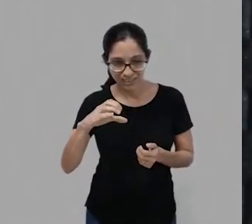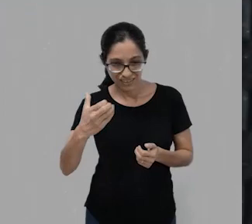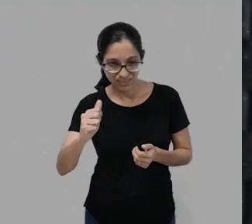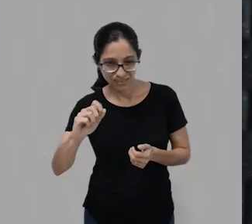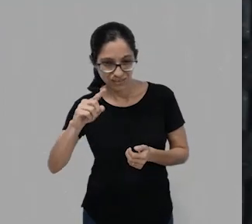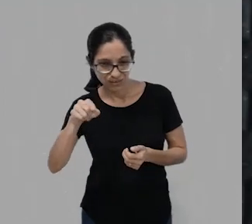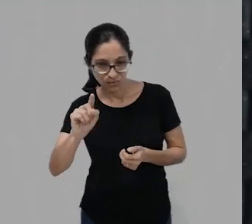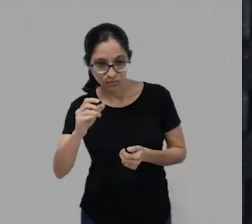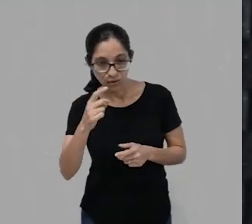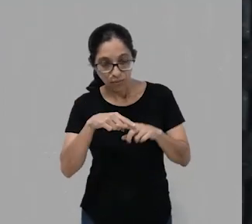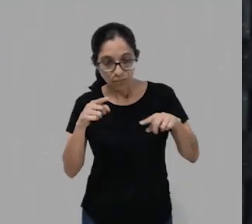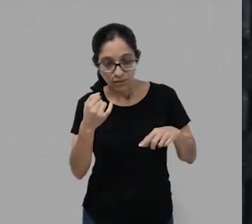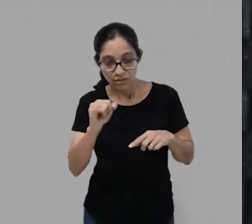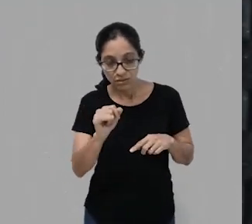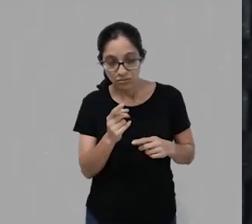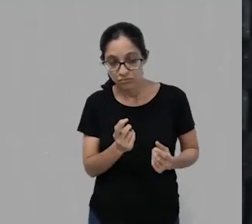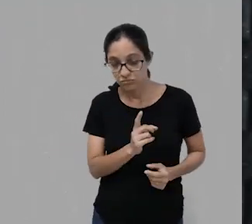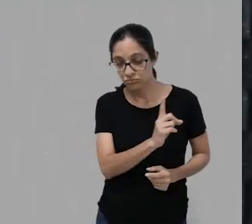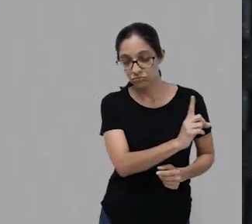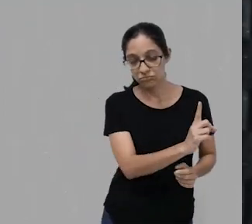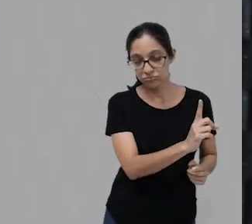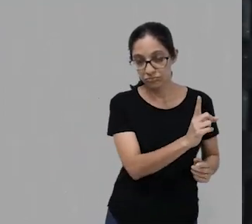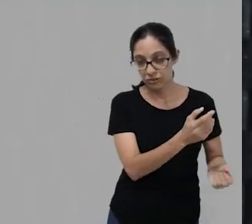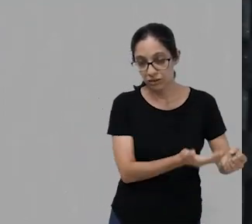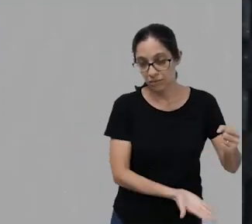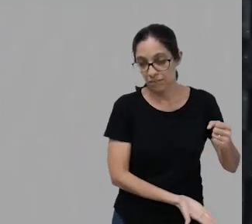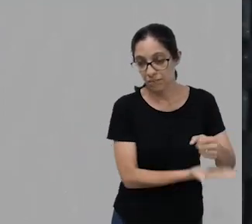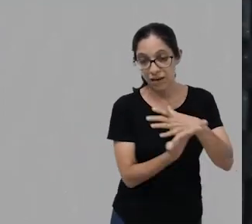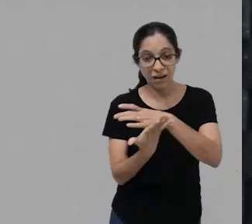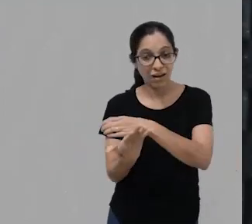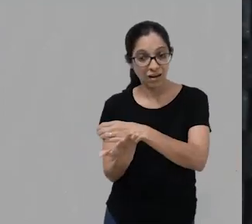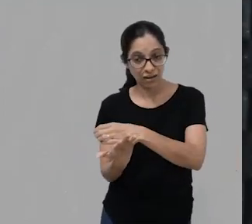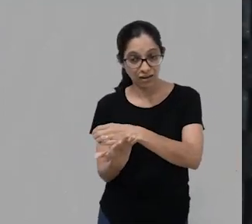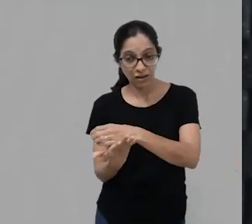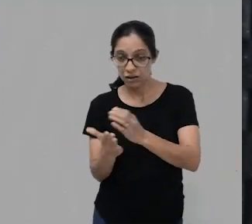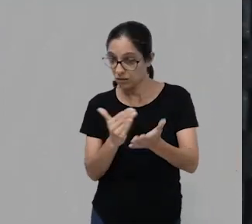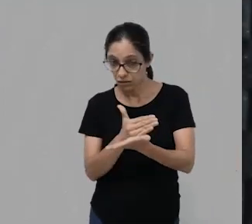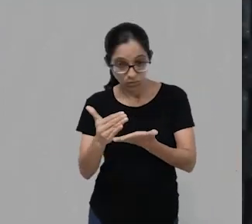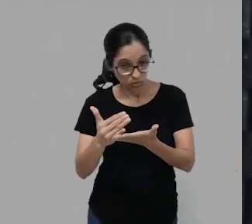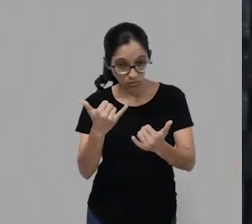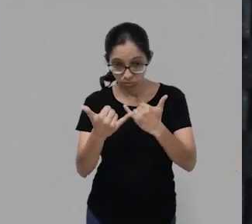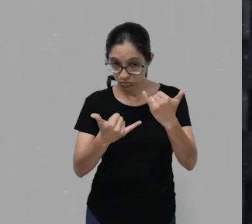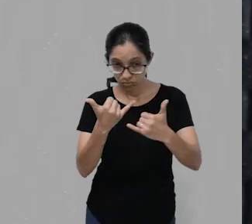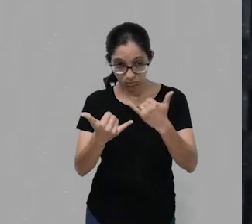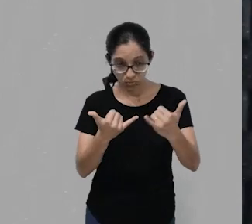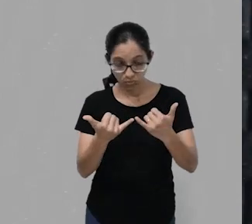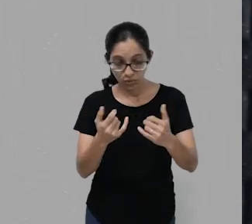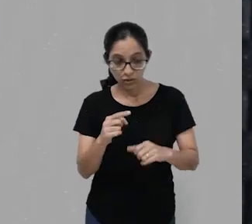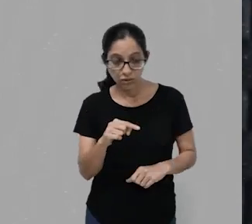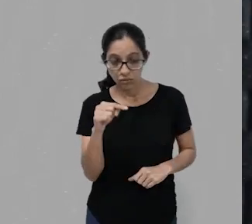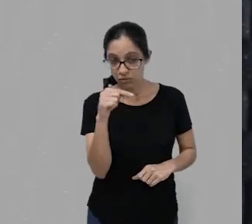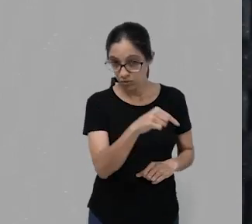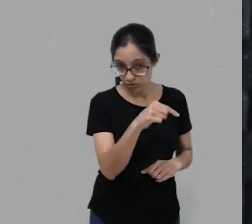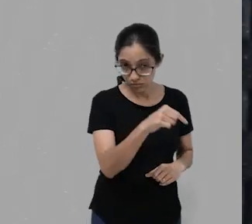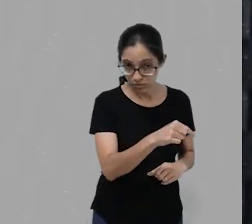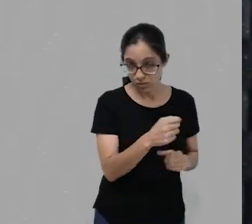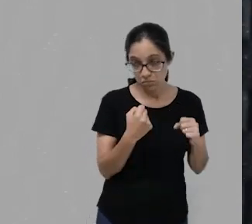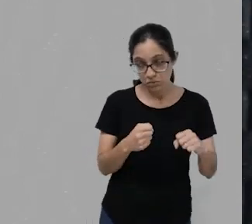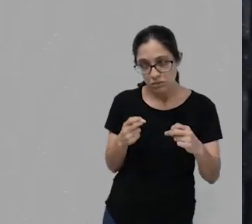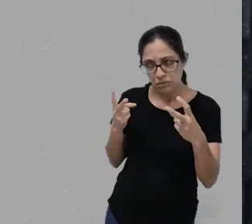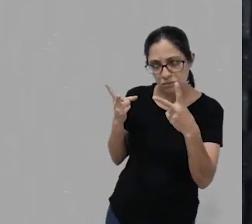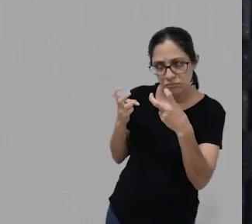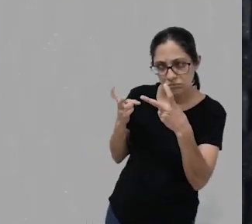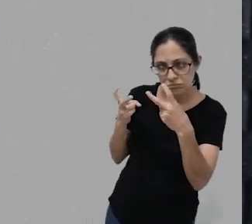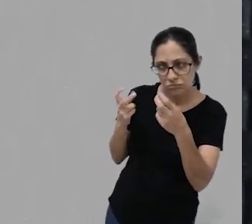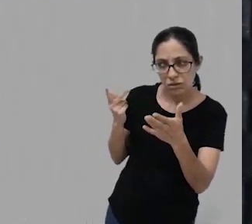essa peteca, o que acontece? Ele está dando continuidade ao jogo. Então, o adversário ele tem que estar atento a esse